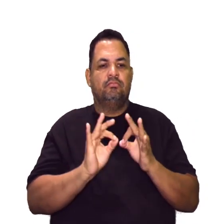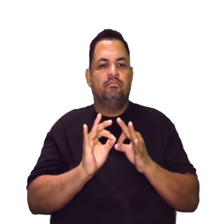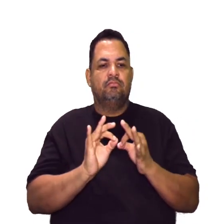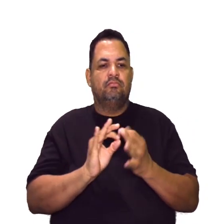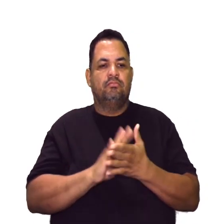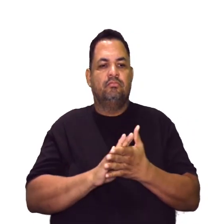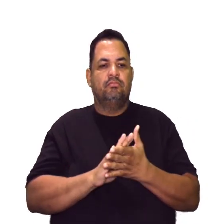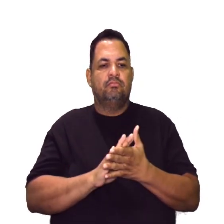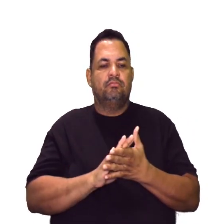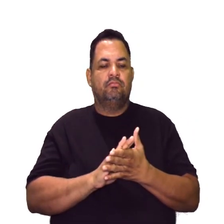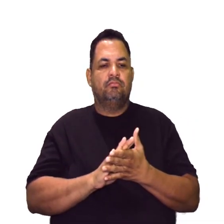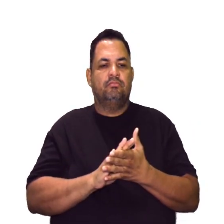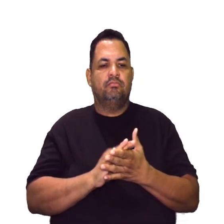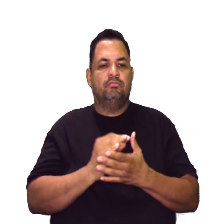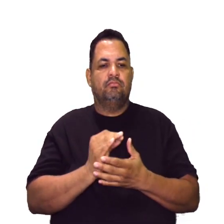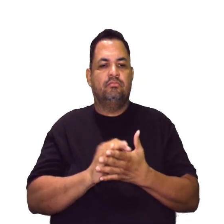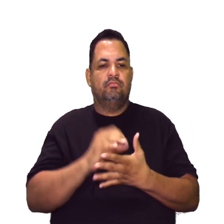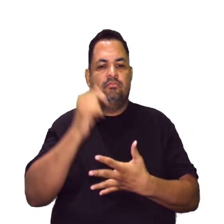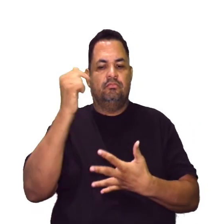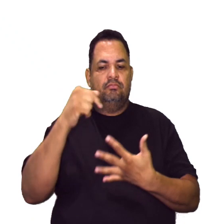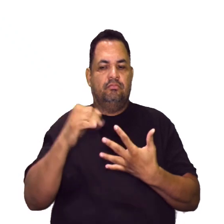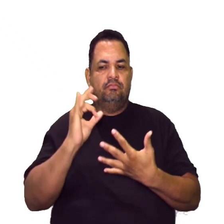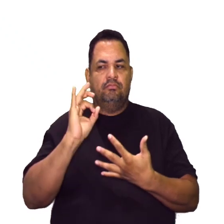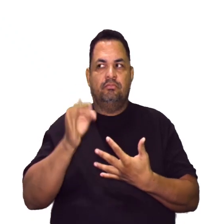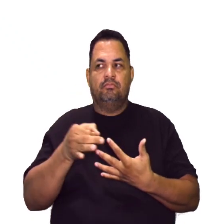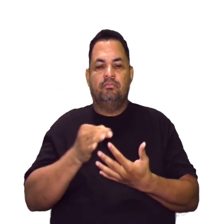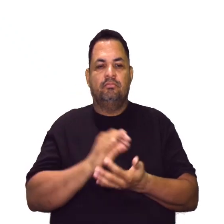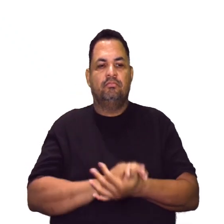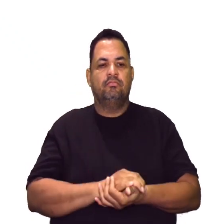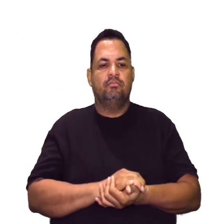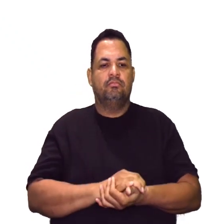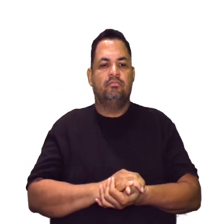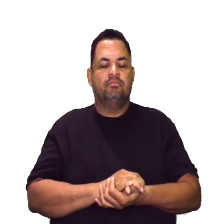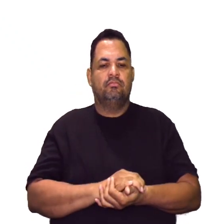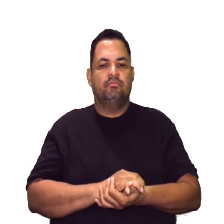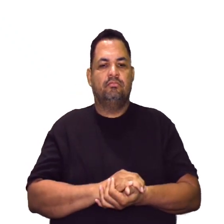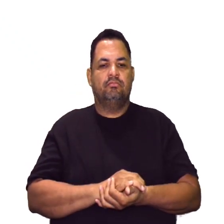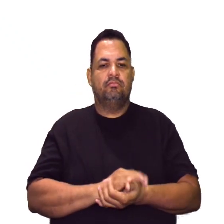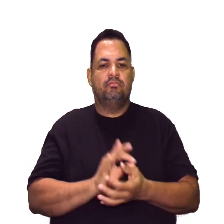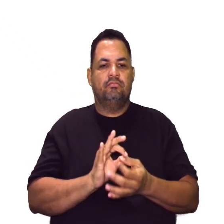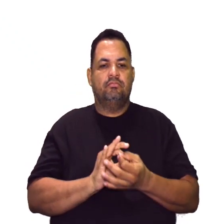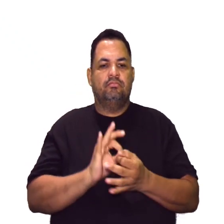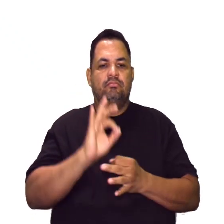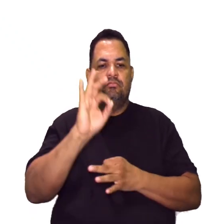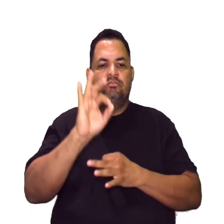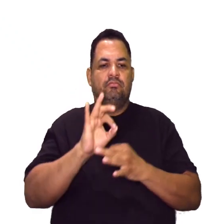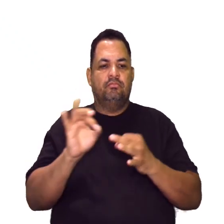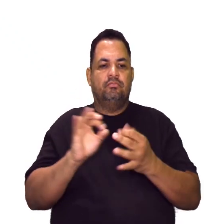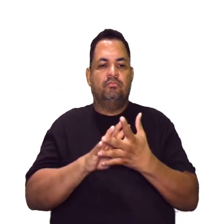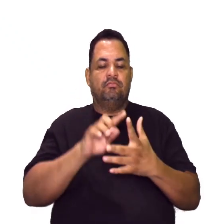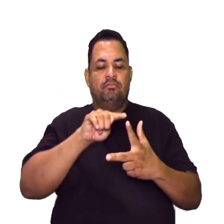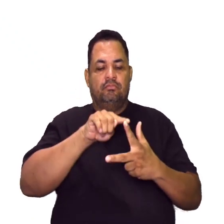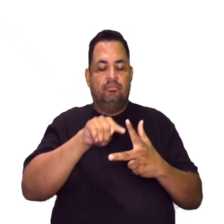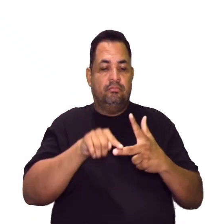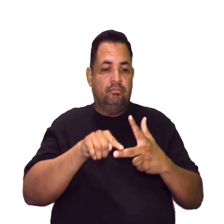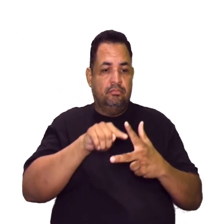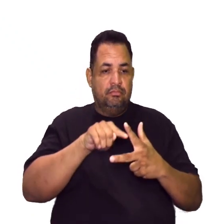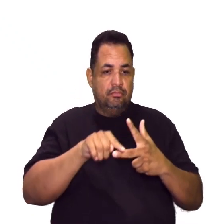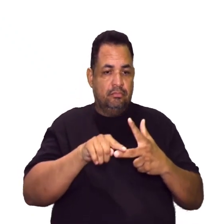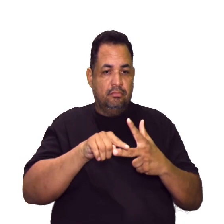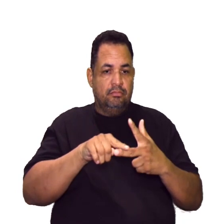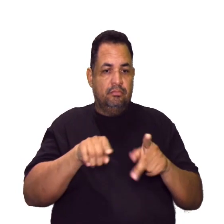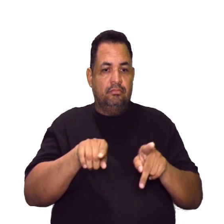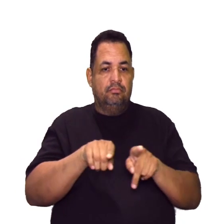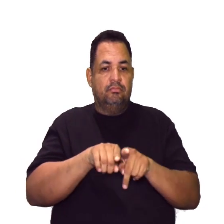correta? Ah, então, olha só, a geometria é angular